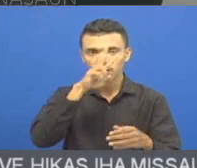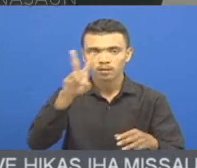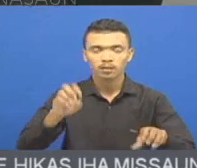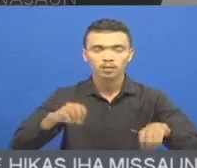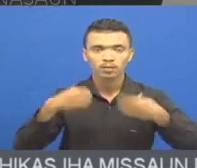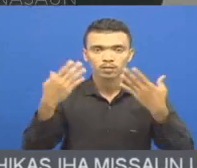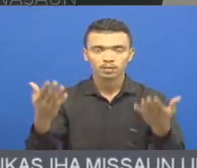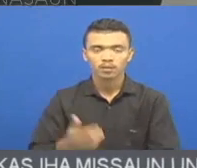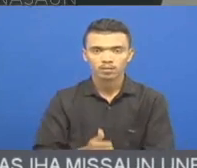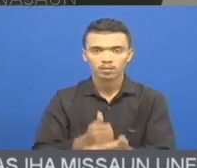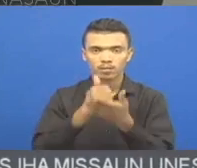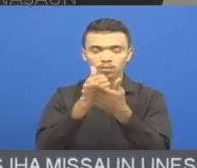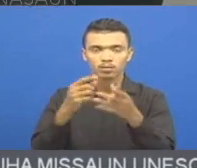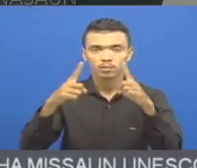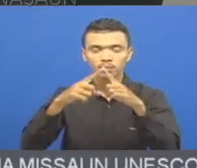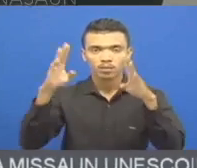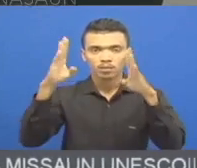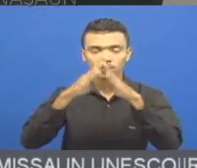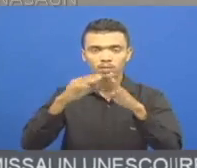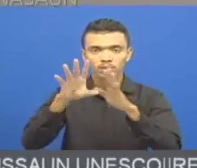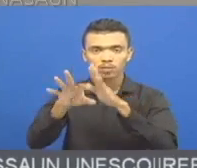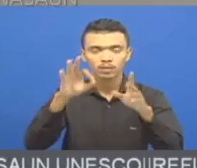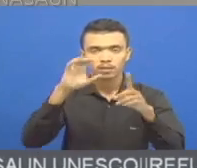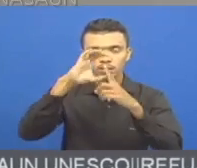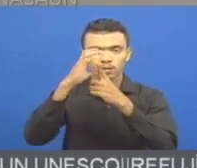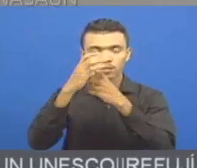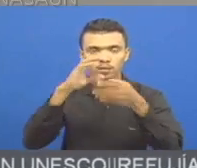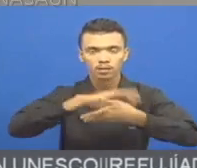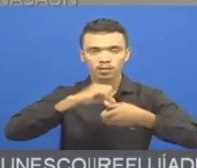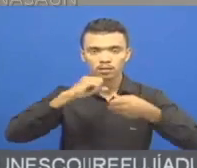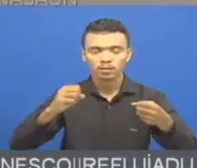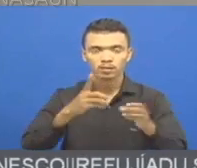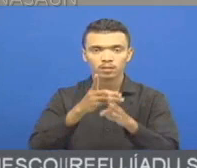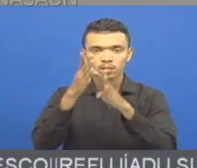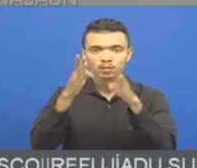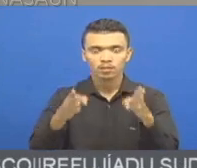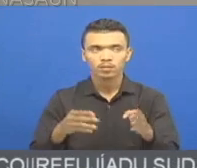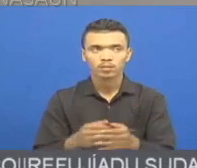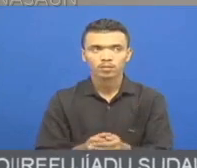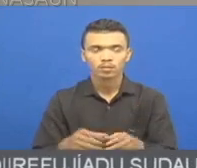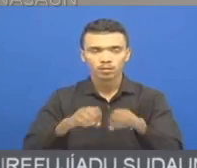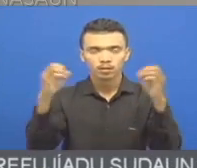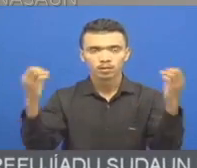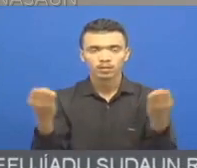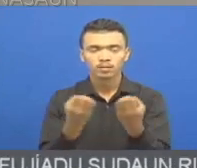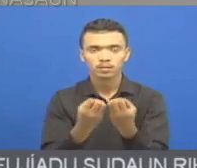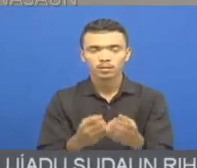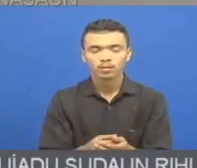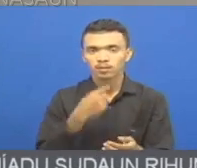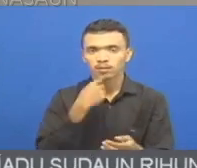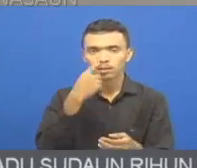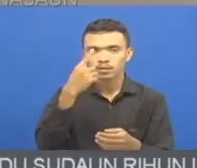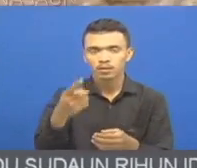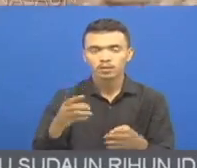appoggio che una licenza ne abbiamo che te stragos. Diretor Executivo Luta Hamutuk, José Alves da Costa,